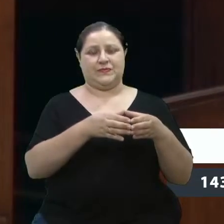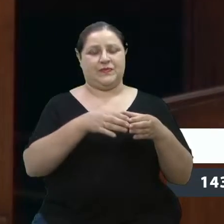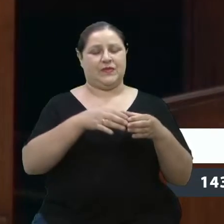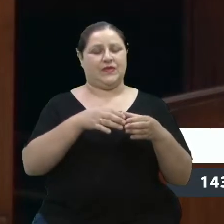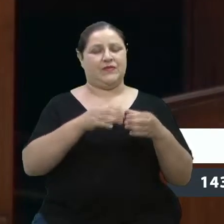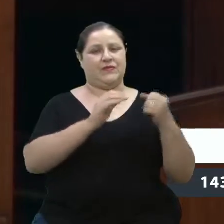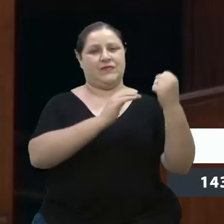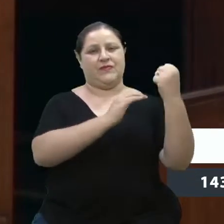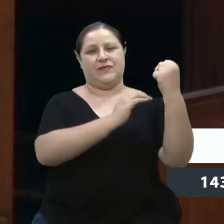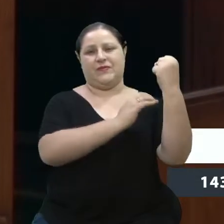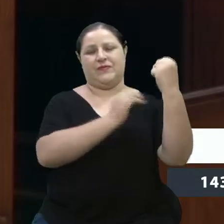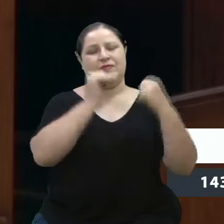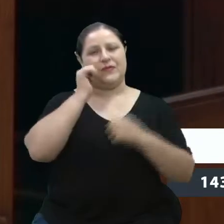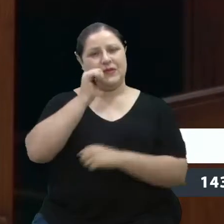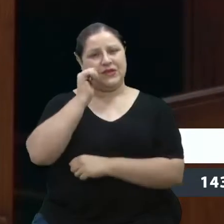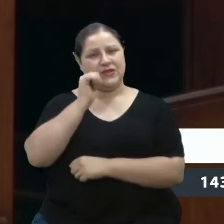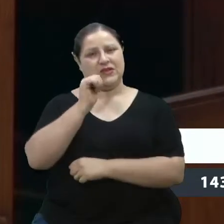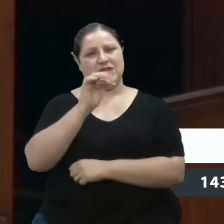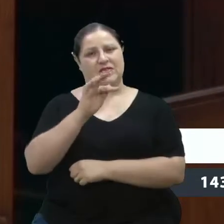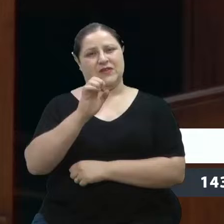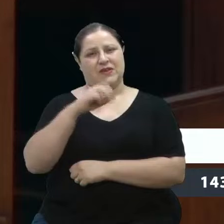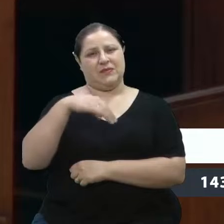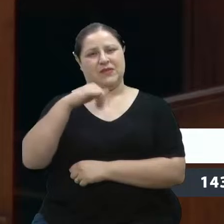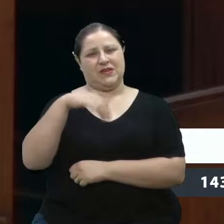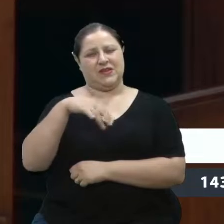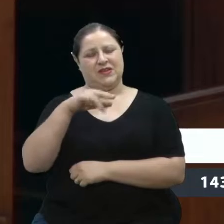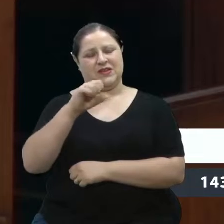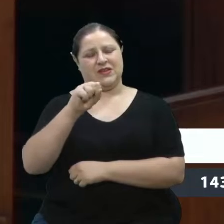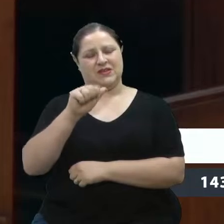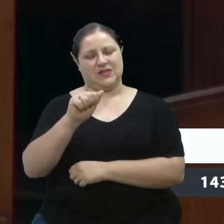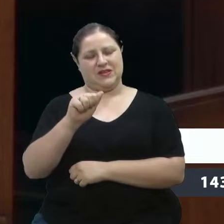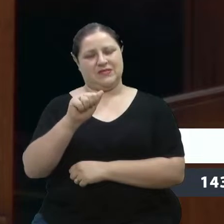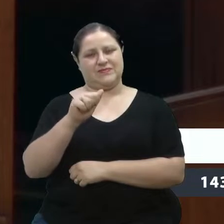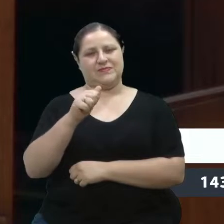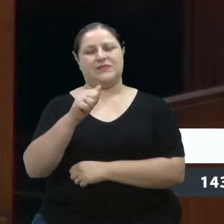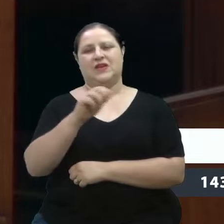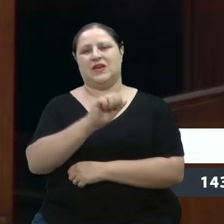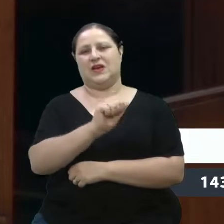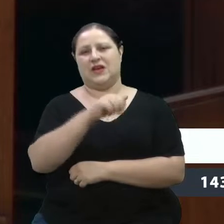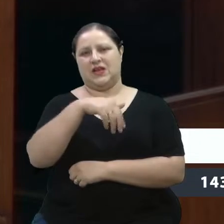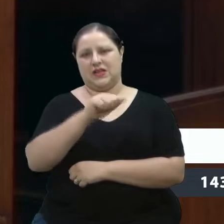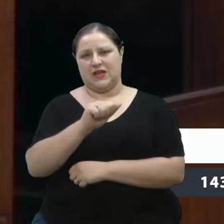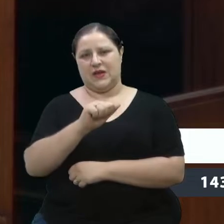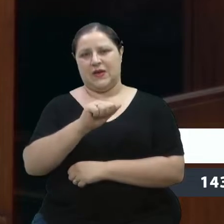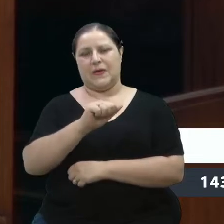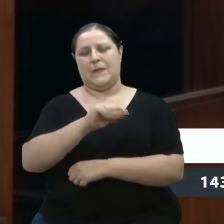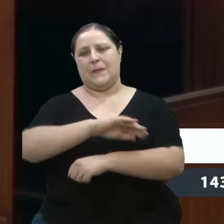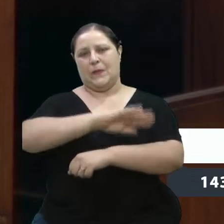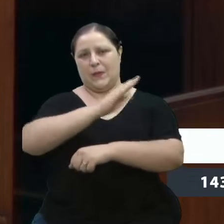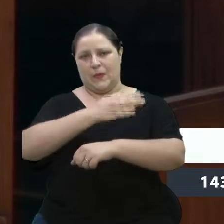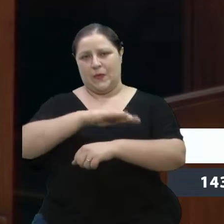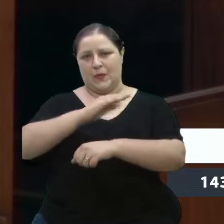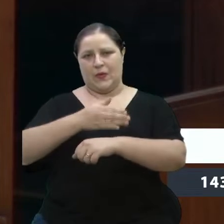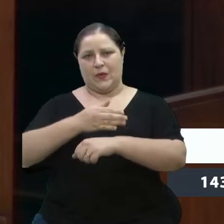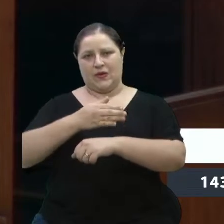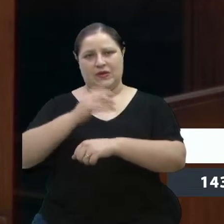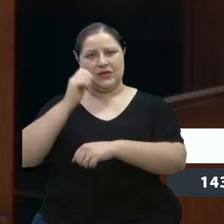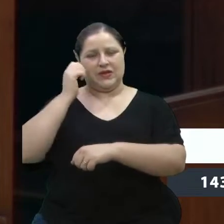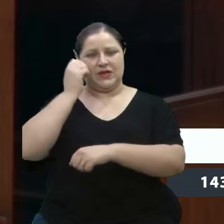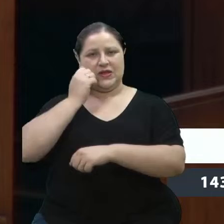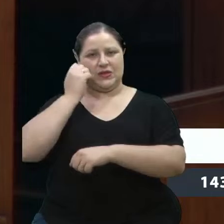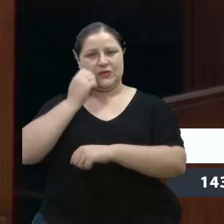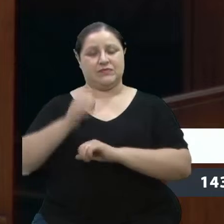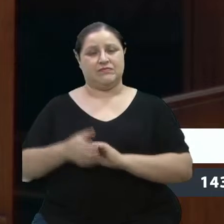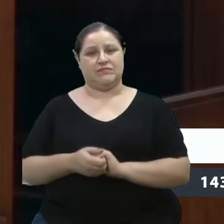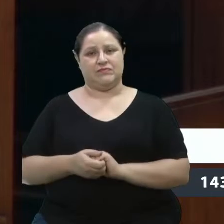Sul. Hoje é dia 8 de março, então, que é o Dia Internacional de Luta das Mulheres. E eu não estou aqui para falar